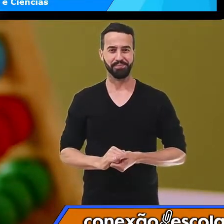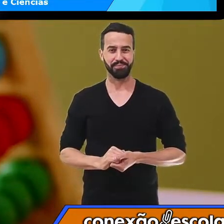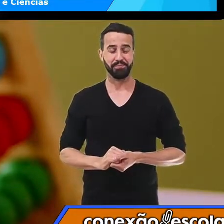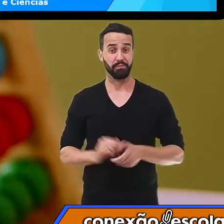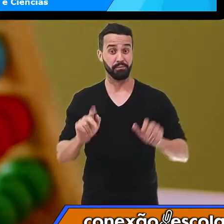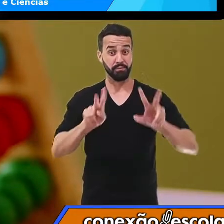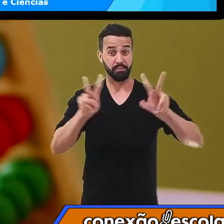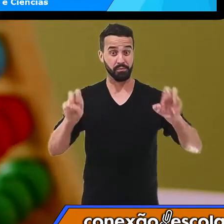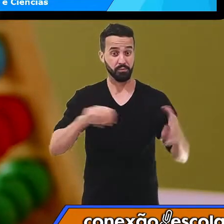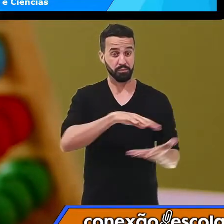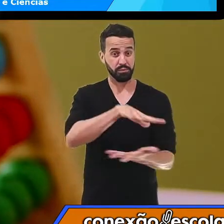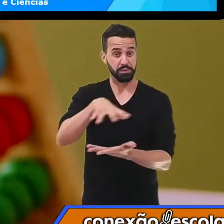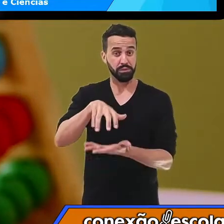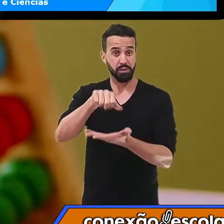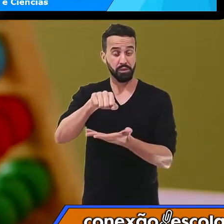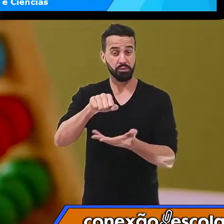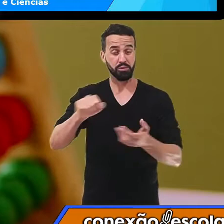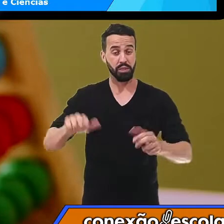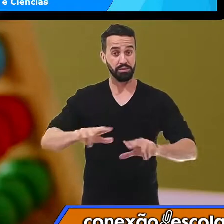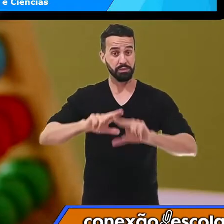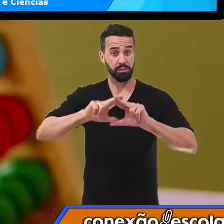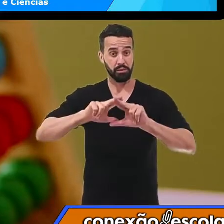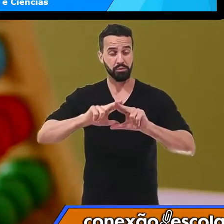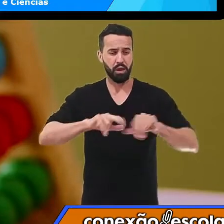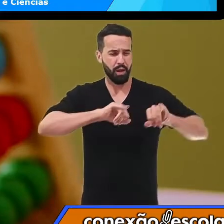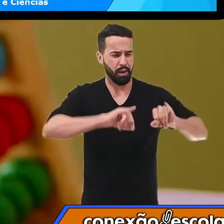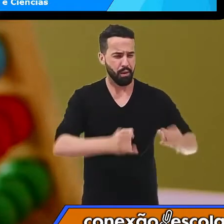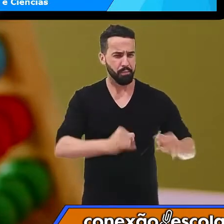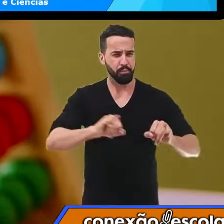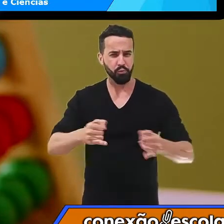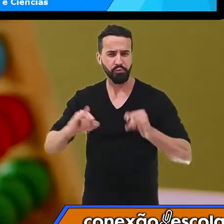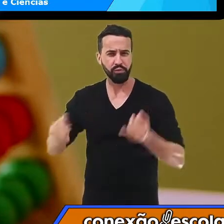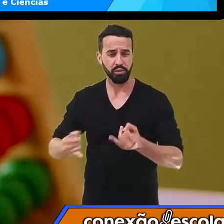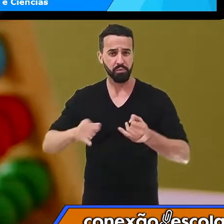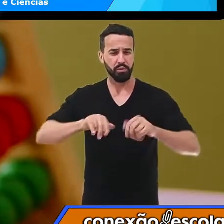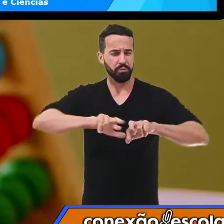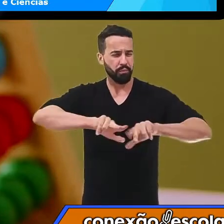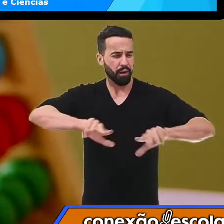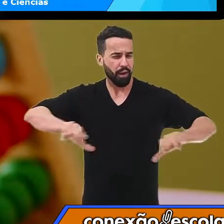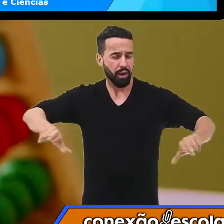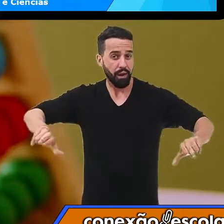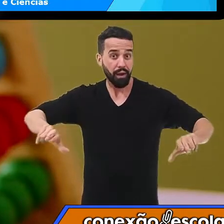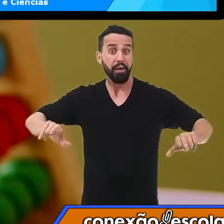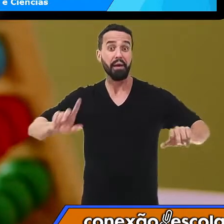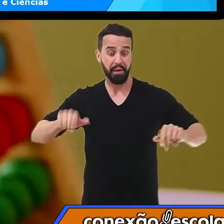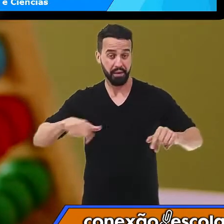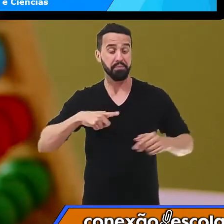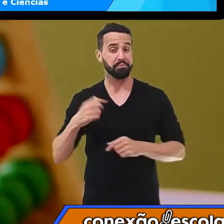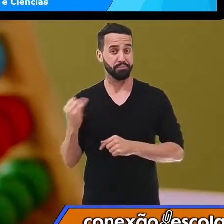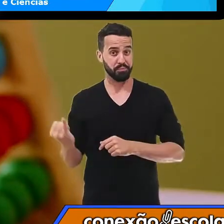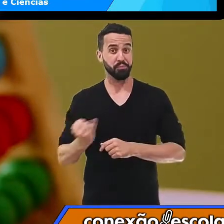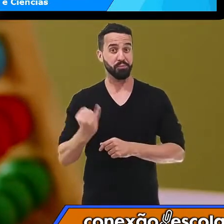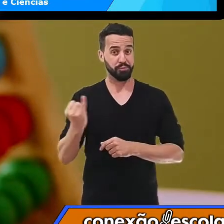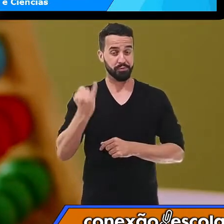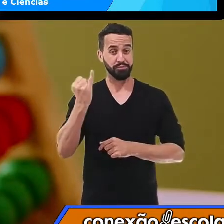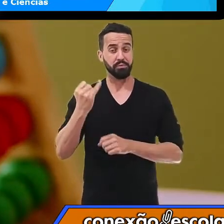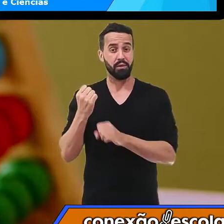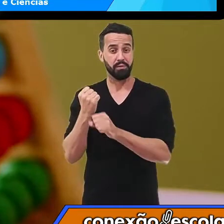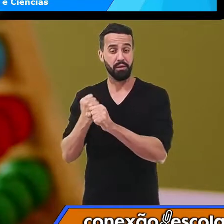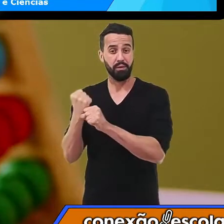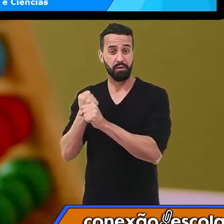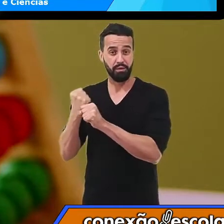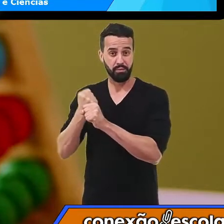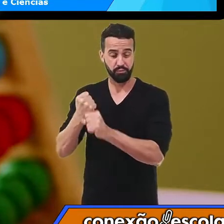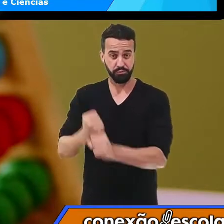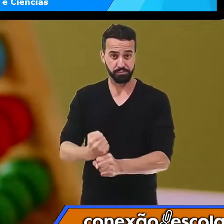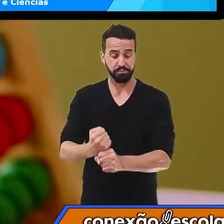Sustentabilidade, reciclagem, reutilização são termos utilizados frequentemente nas últimas